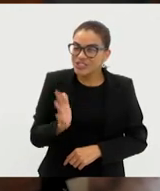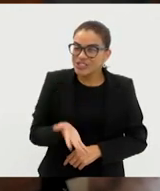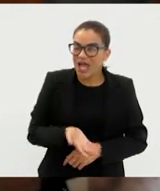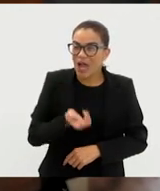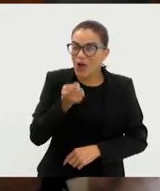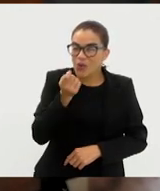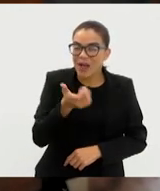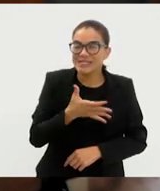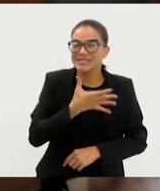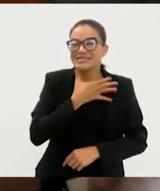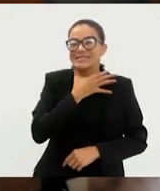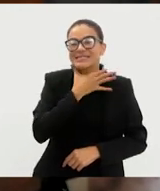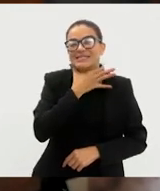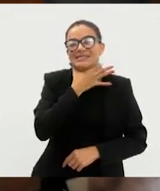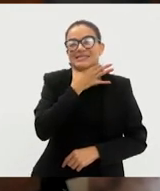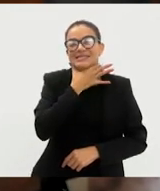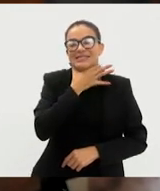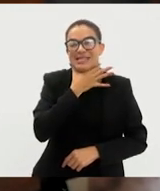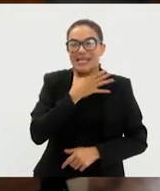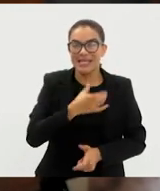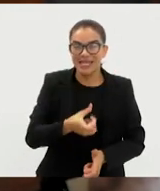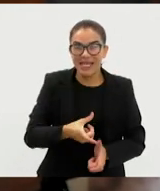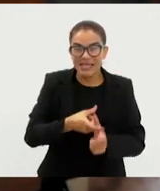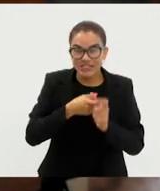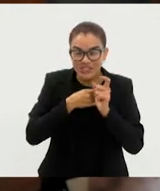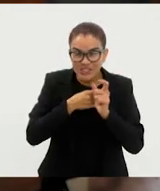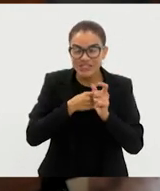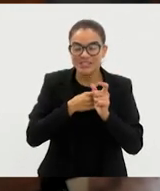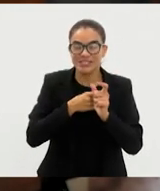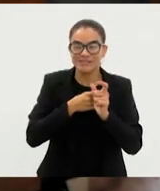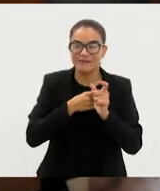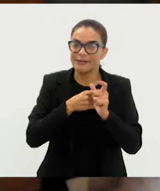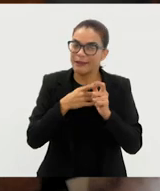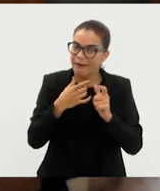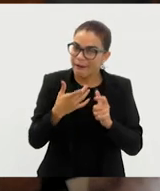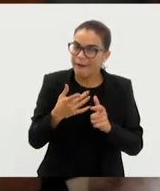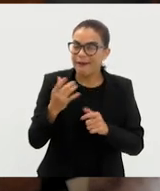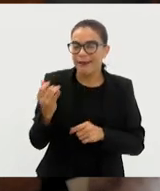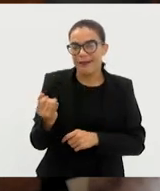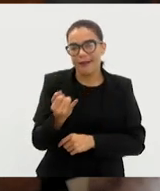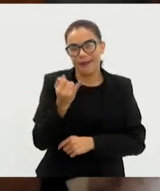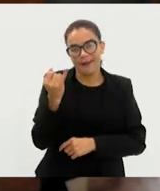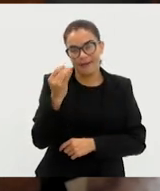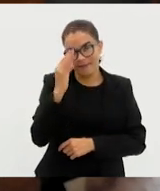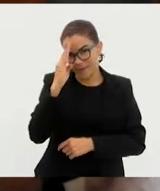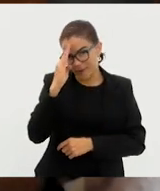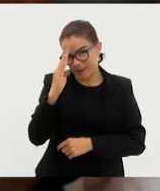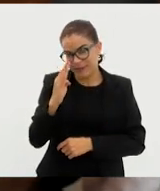precipício. E a dívida é peça fundamental nessa questão.